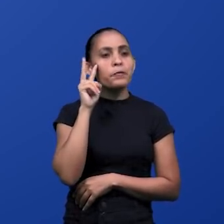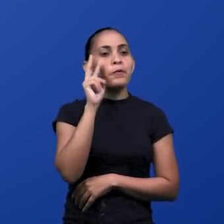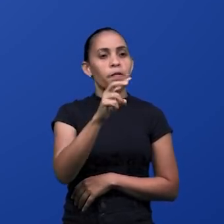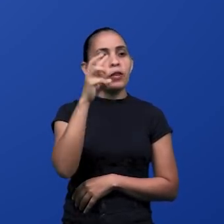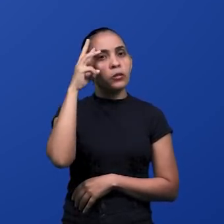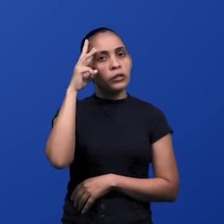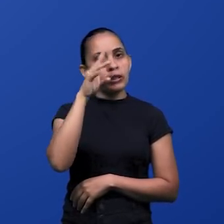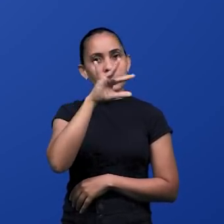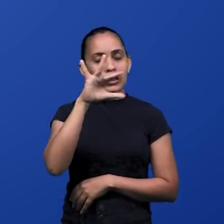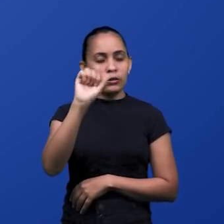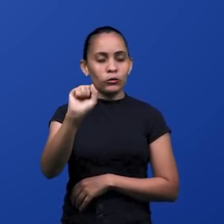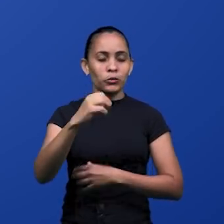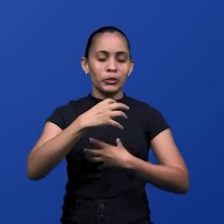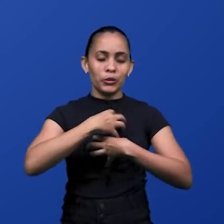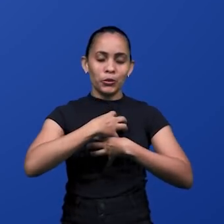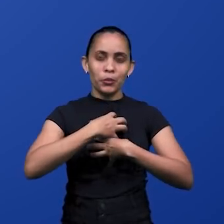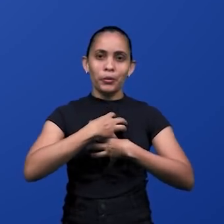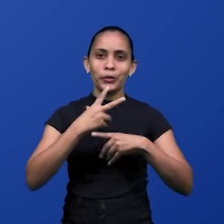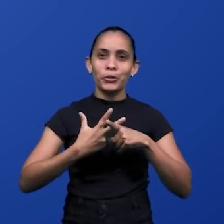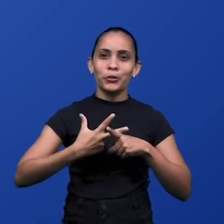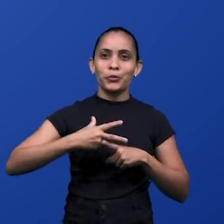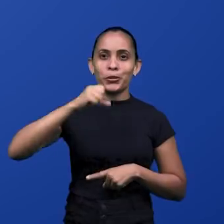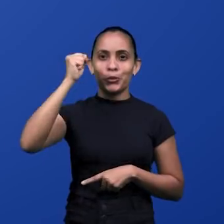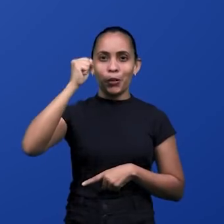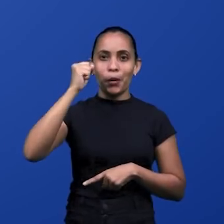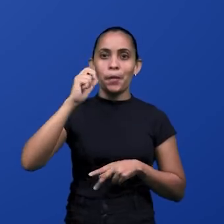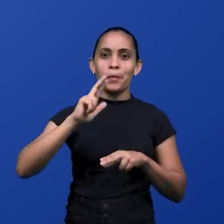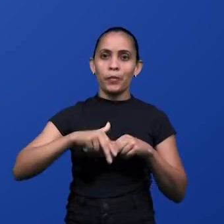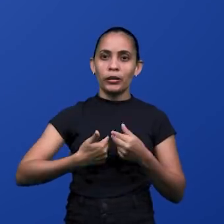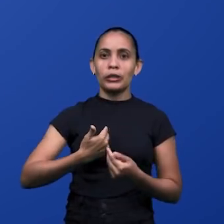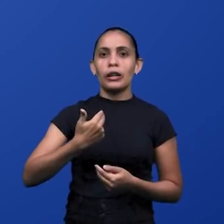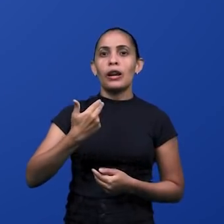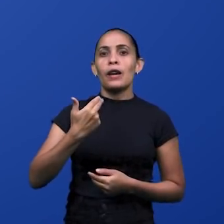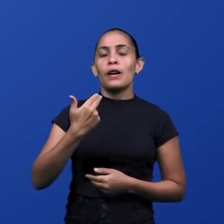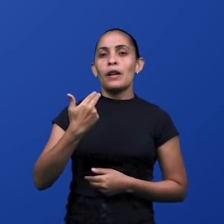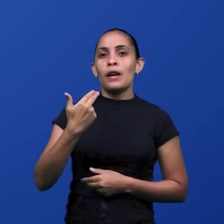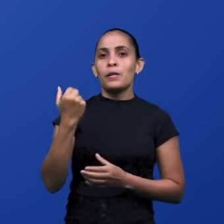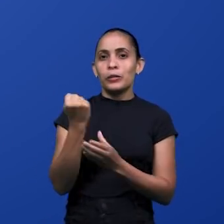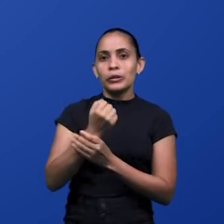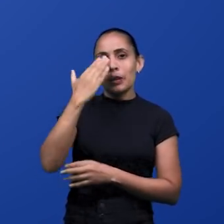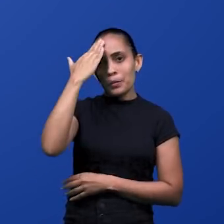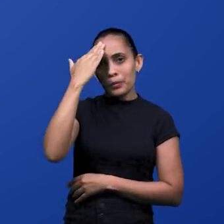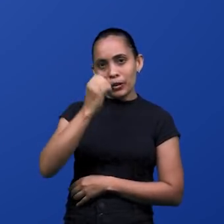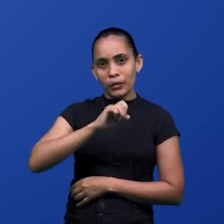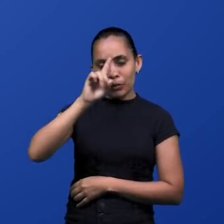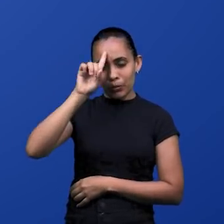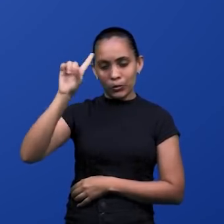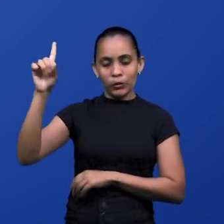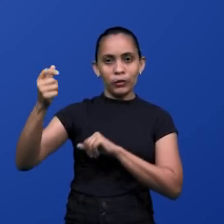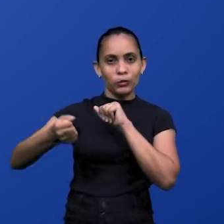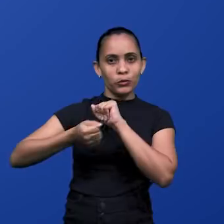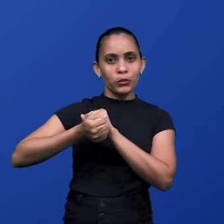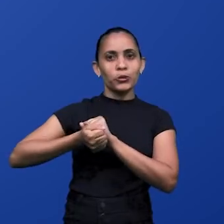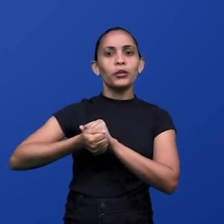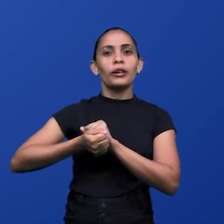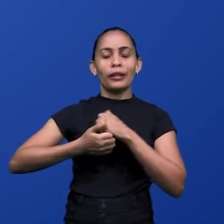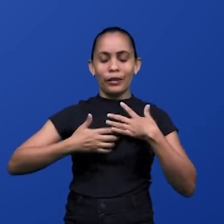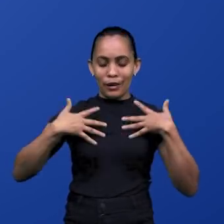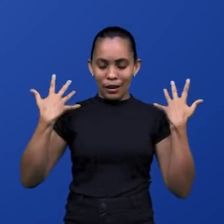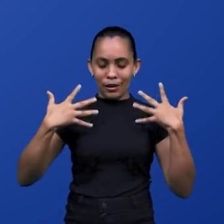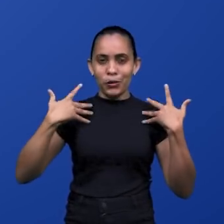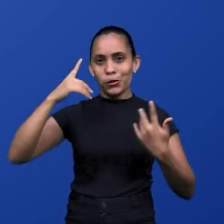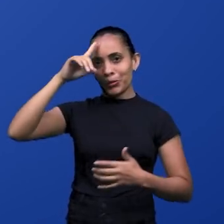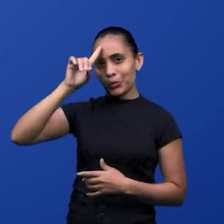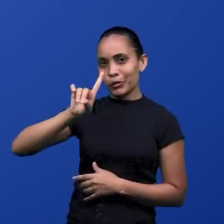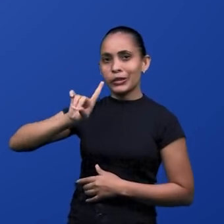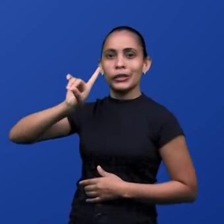o terceiro dia, e o sentimento foi de vitória, pois Abraão sabia que o Senhor iria com ele. Abraão se